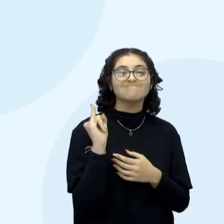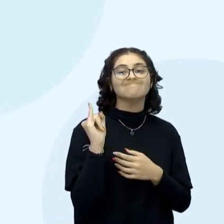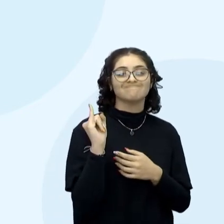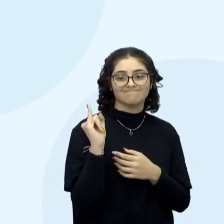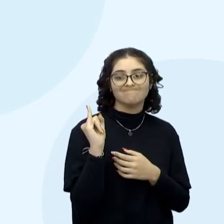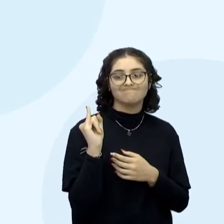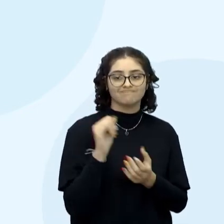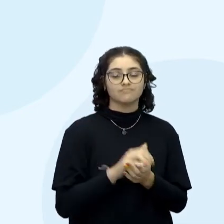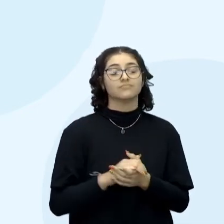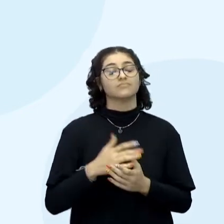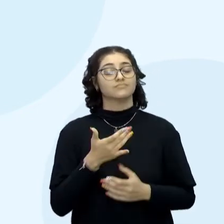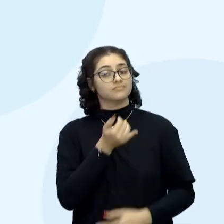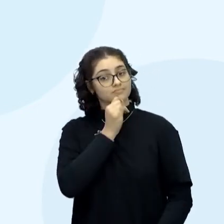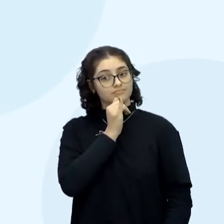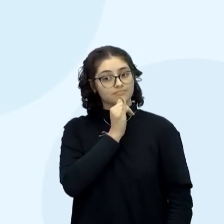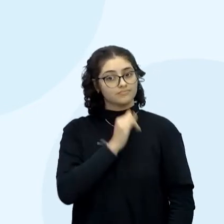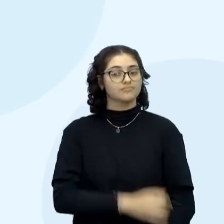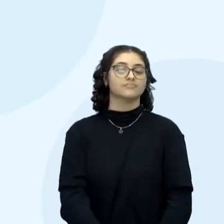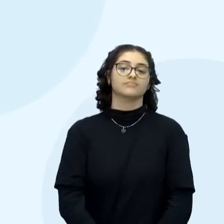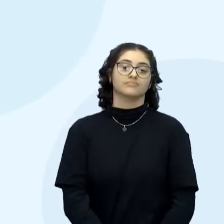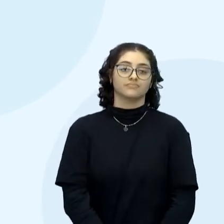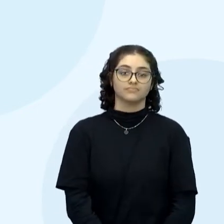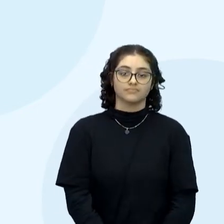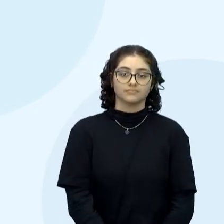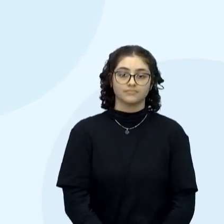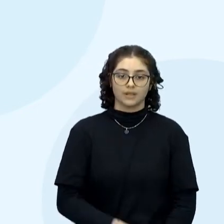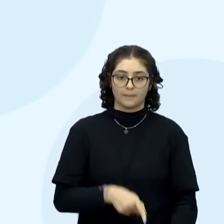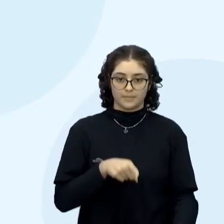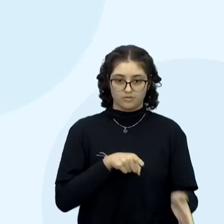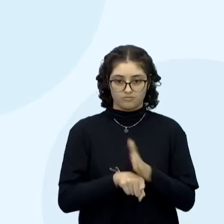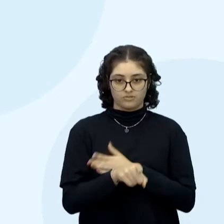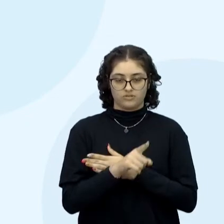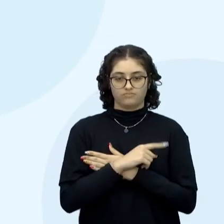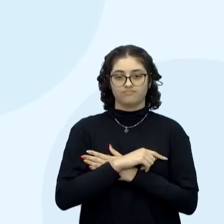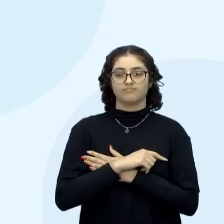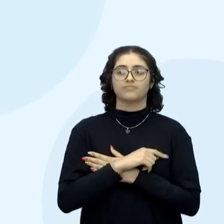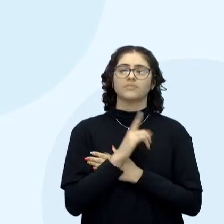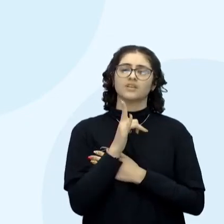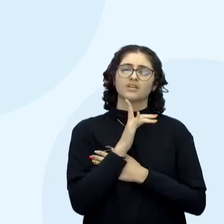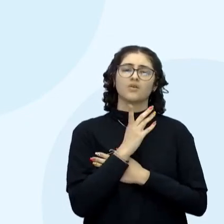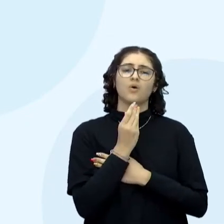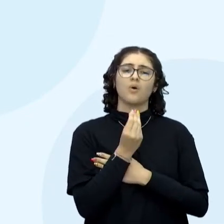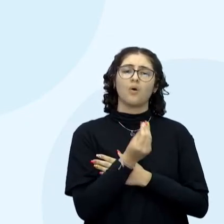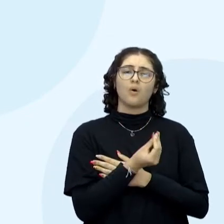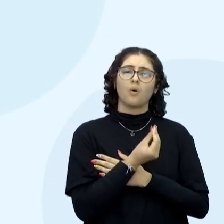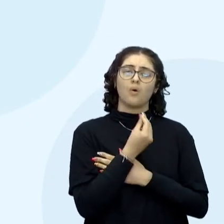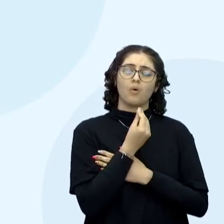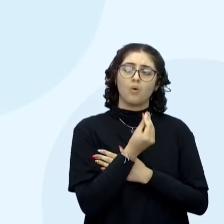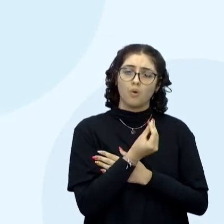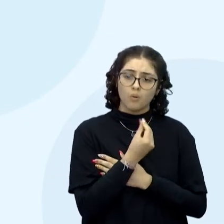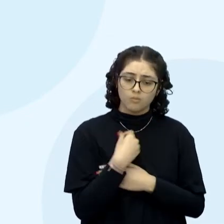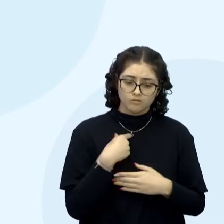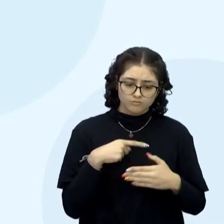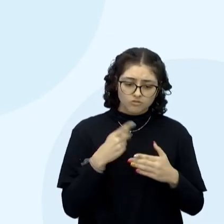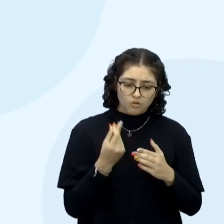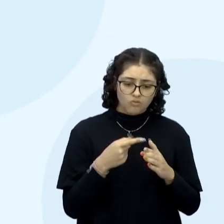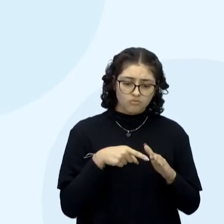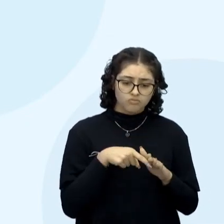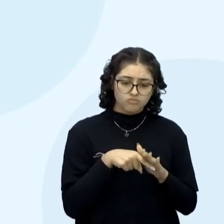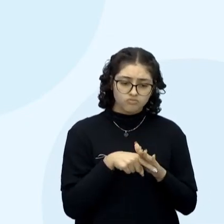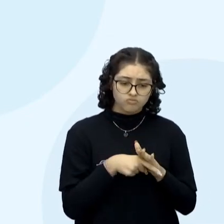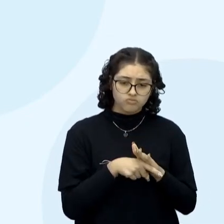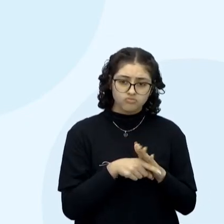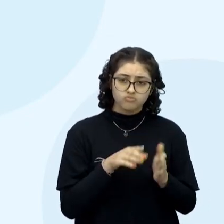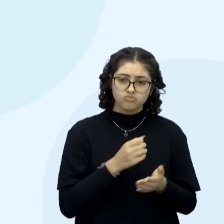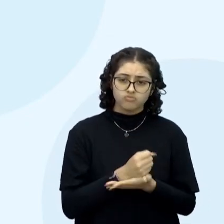fundamentais. Por exemplo, pergunta Foucault, como fundamentar uma bioética